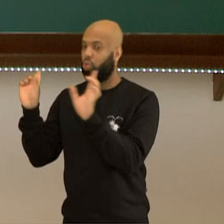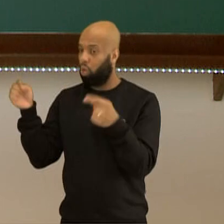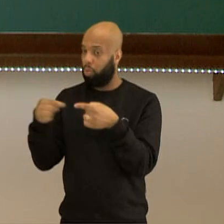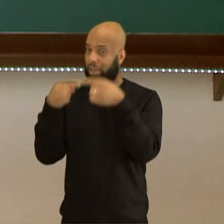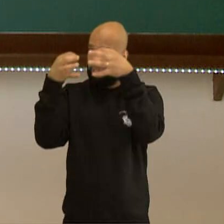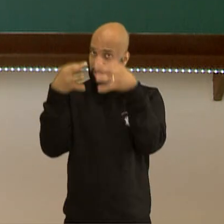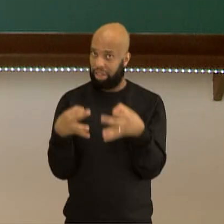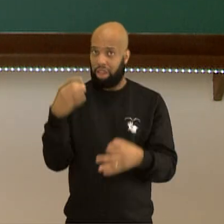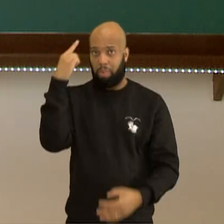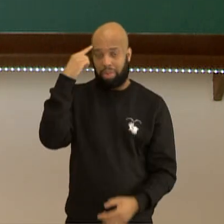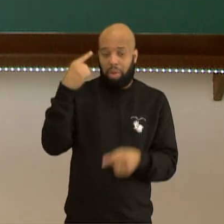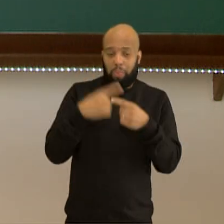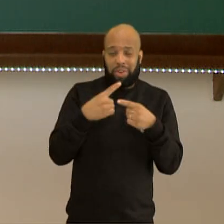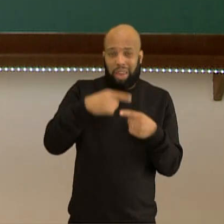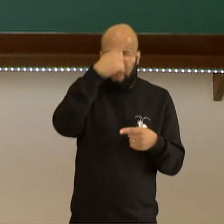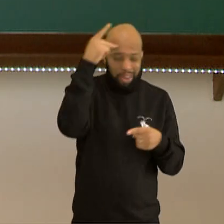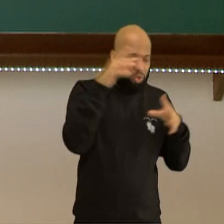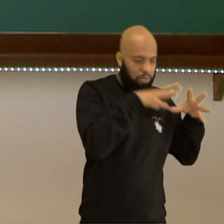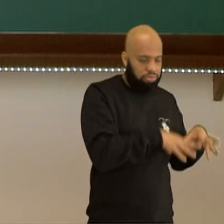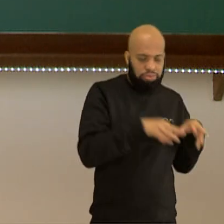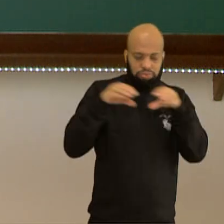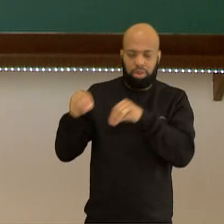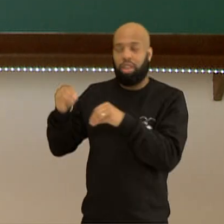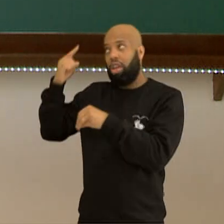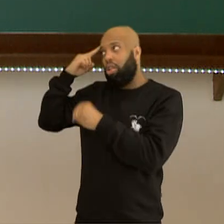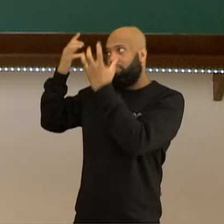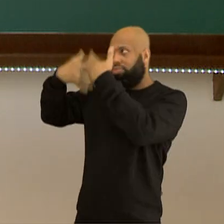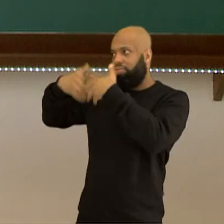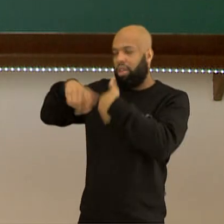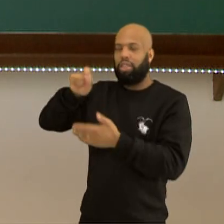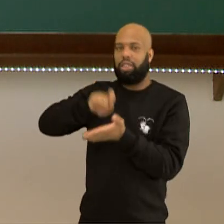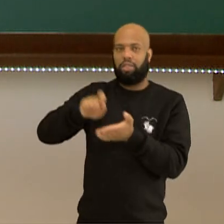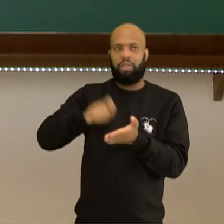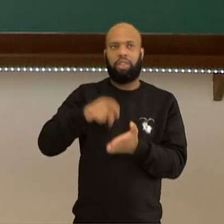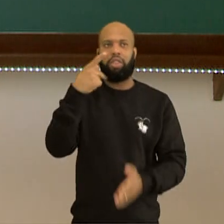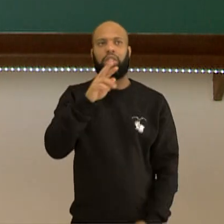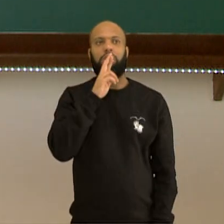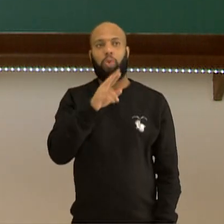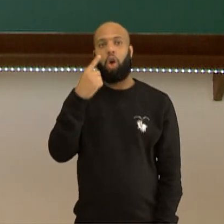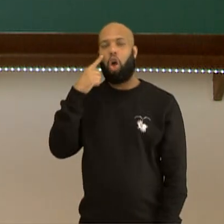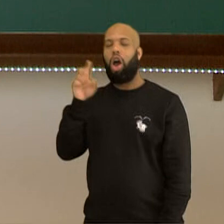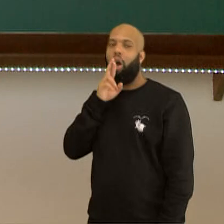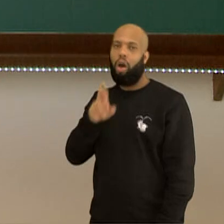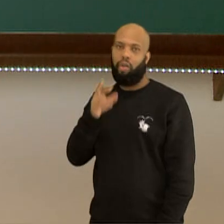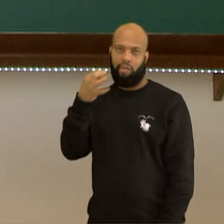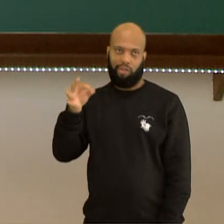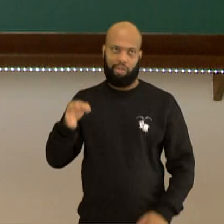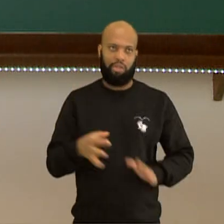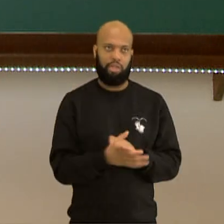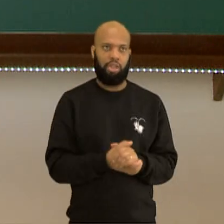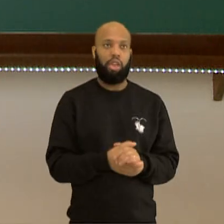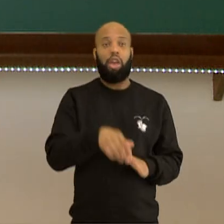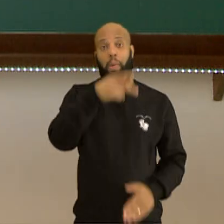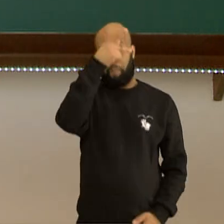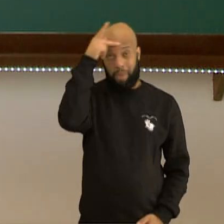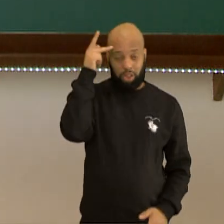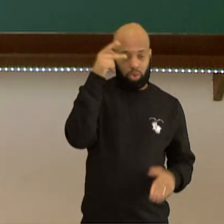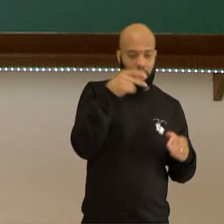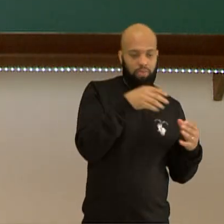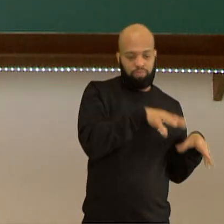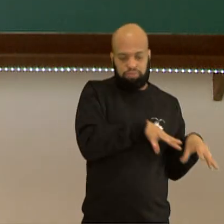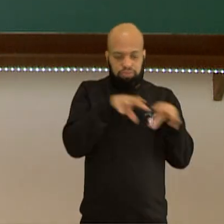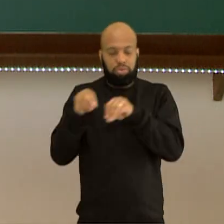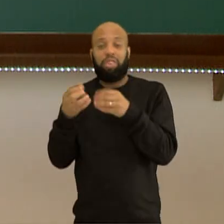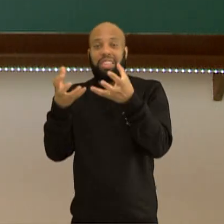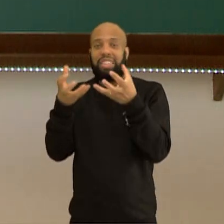porquê que as pessoas migram, refletir isso e escrever aí na resposta de vocês. Então, o que nós temos ali? As pessoas migram em busca